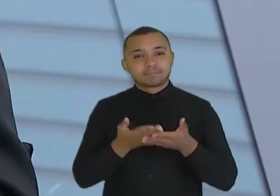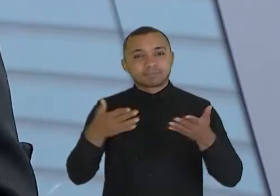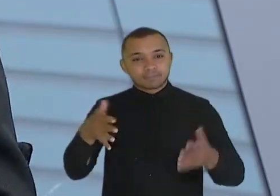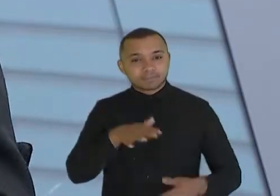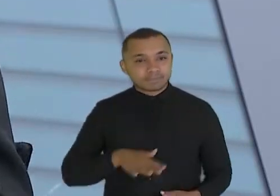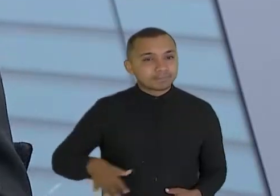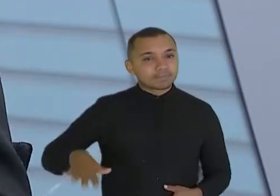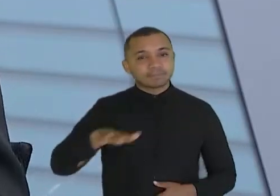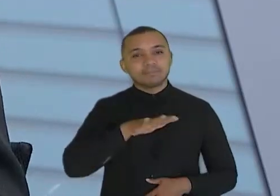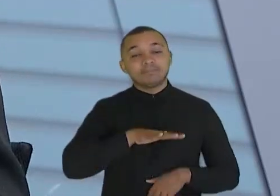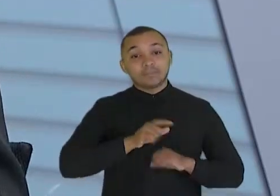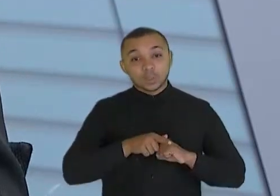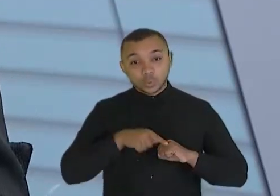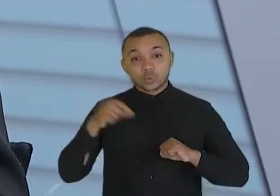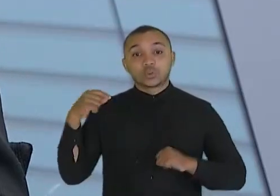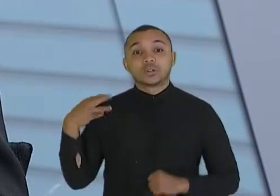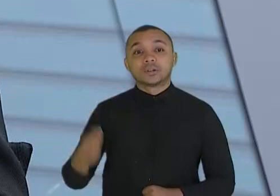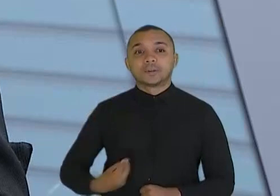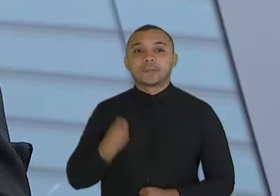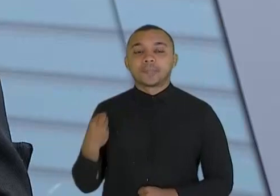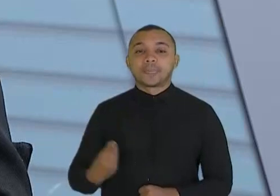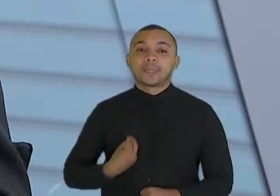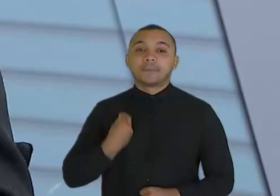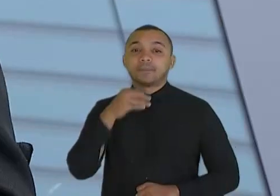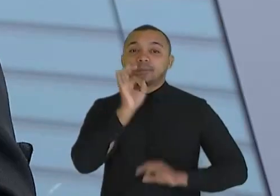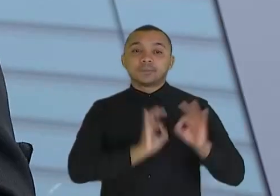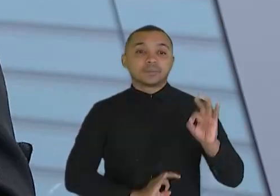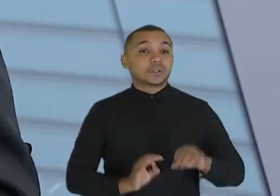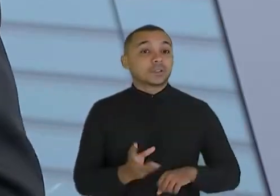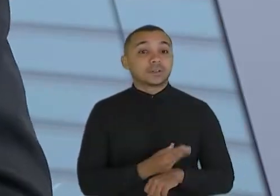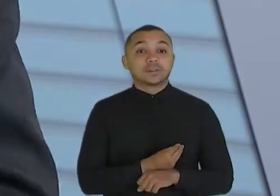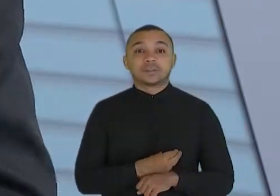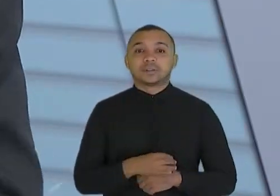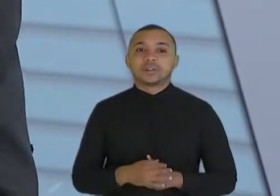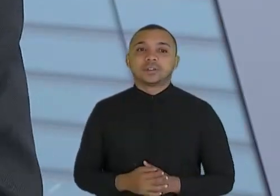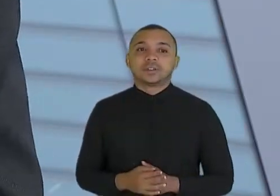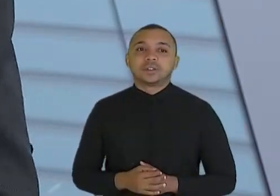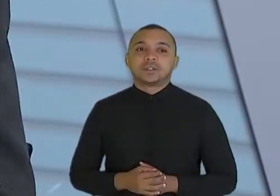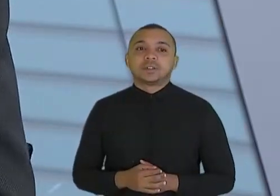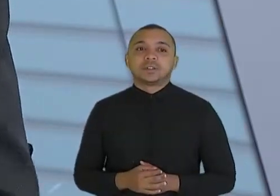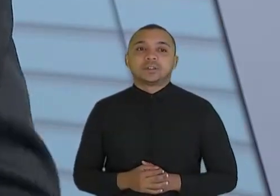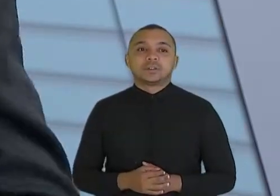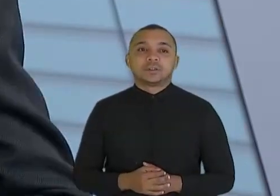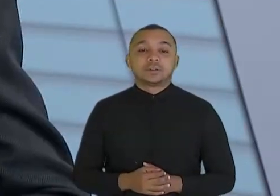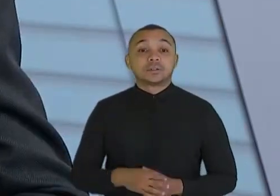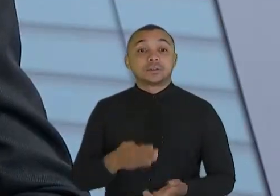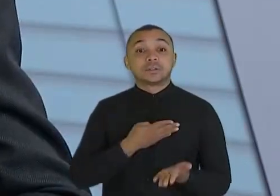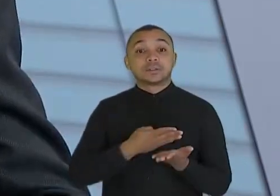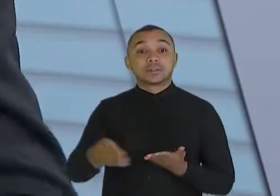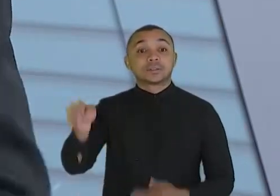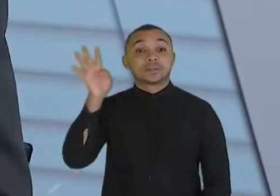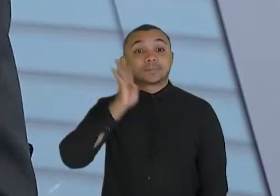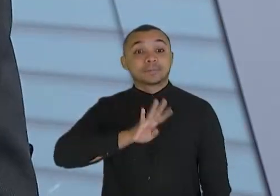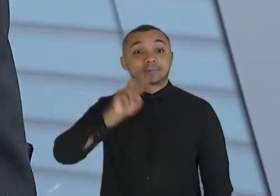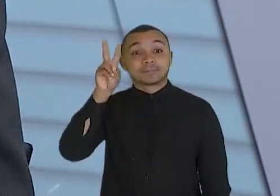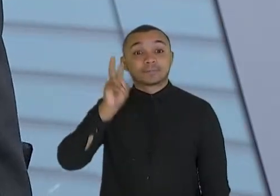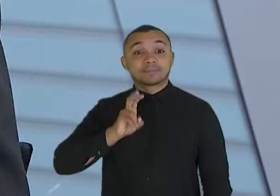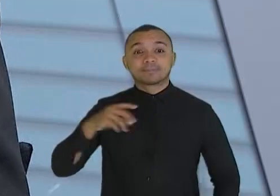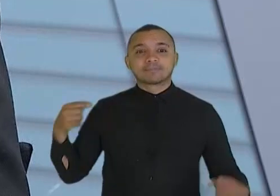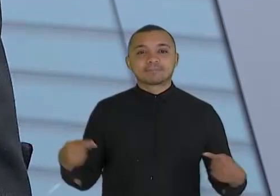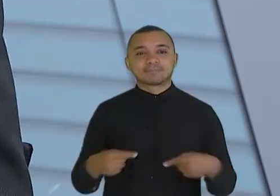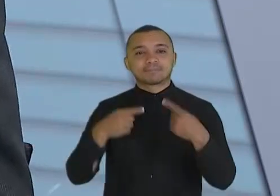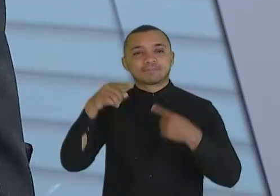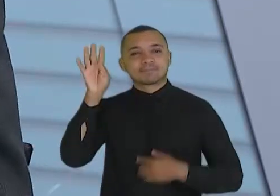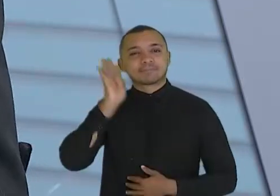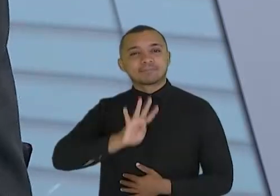de Fortaleza que estão realizando este evento sensacional. O programa começou bem, hein? Que bom tema para essa